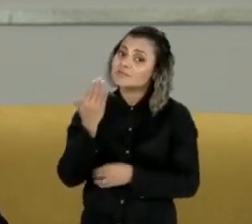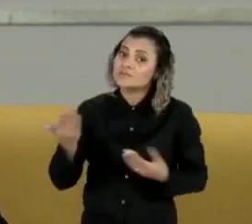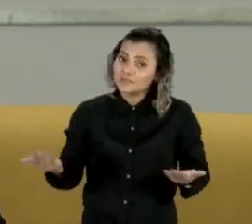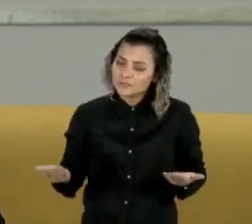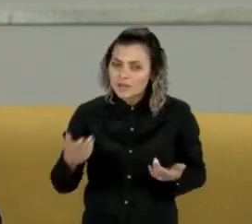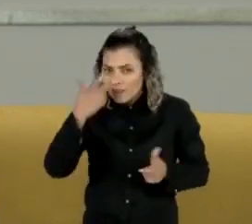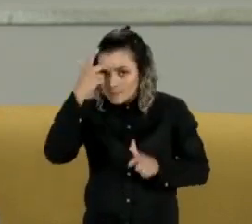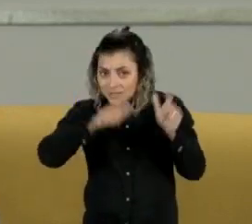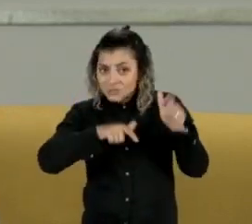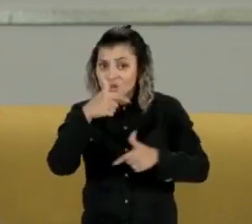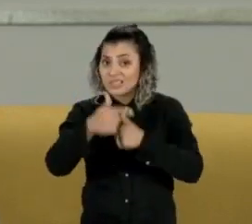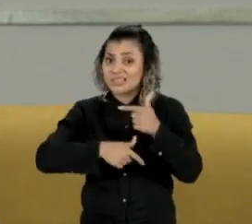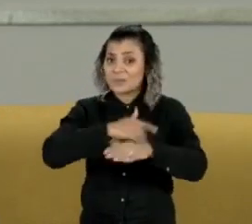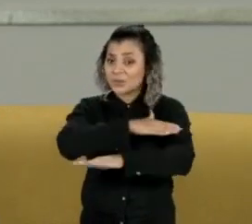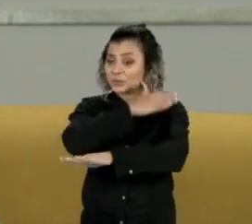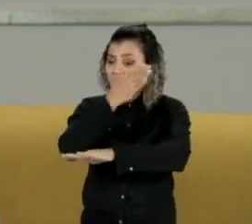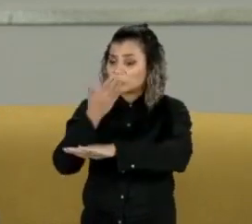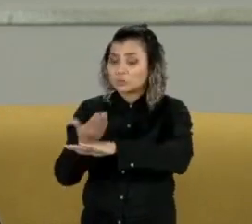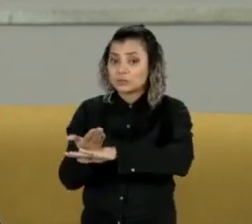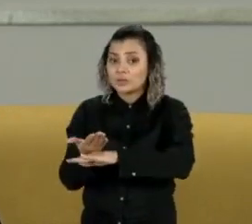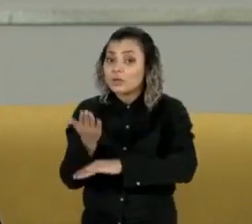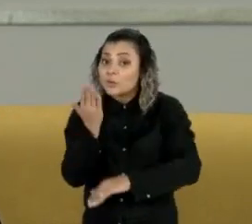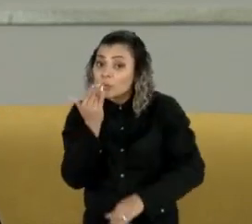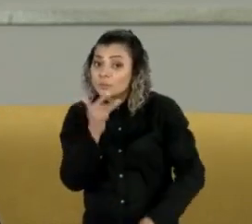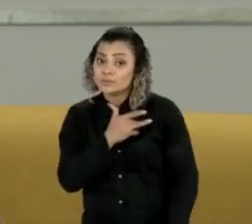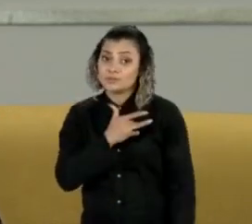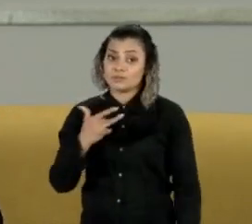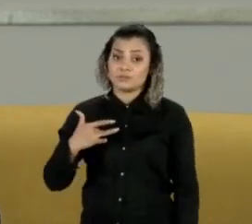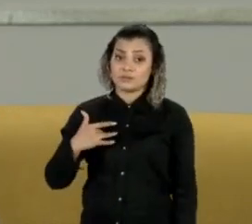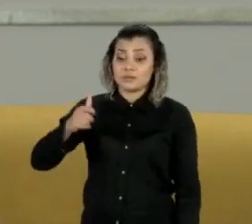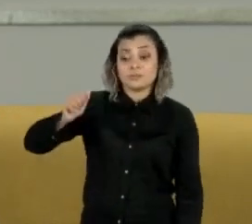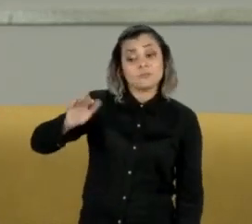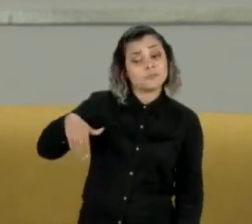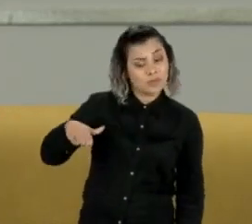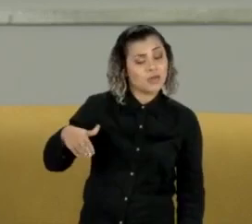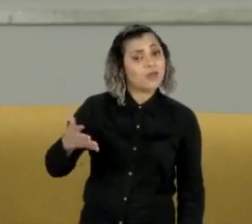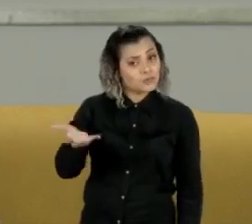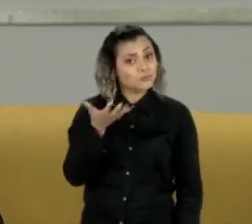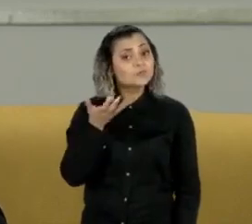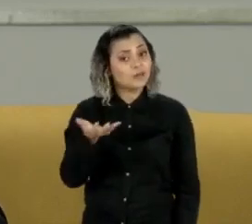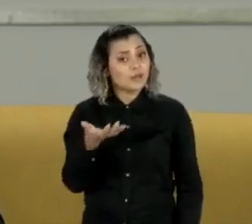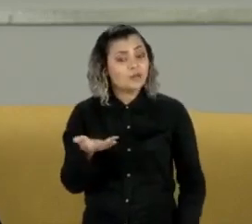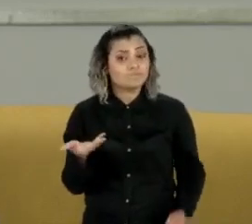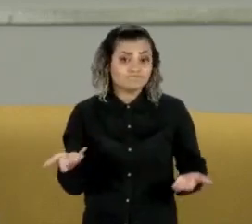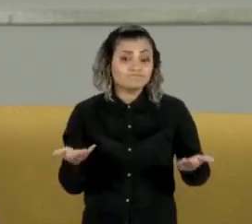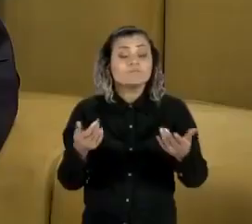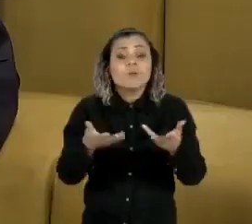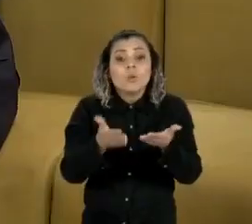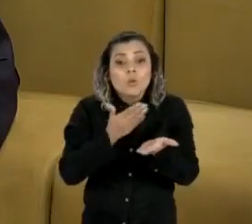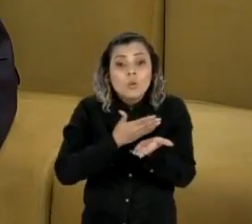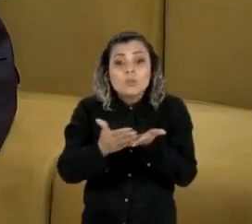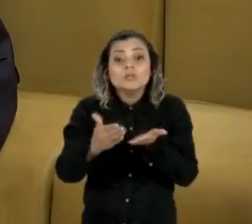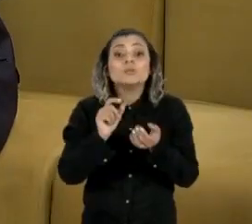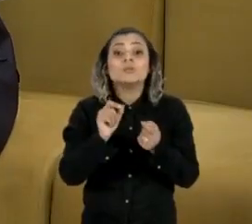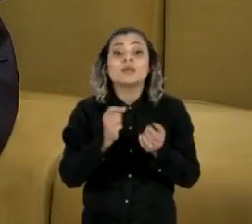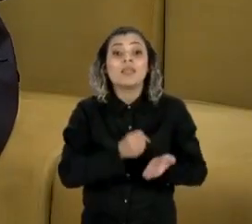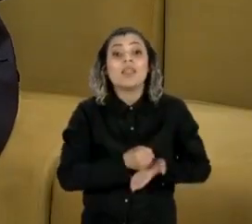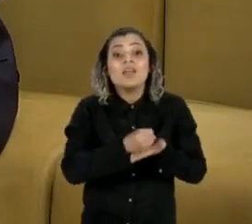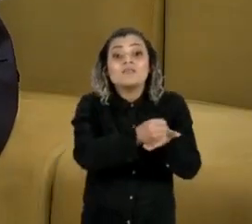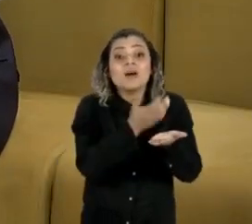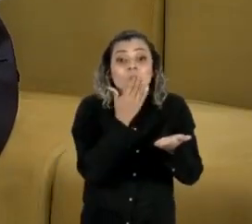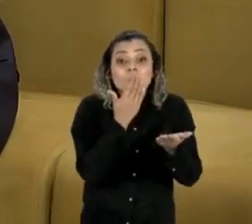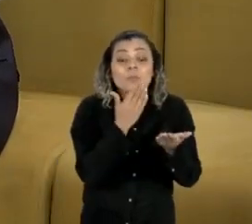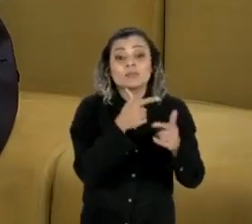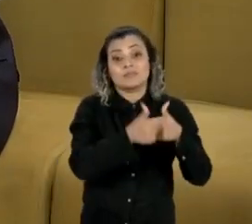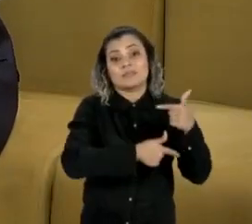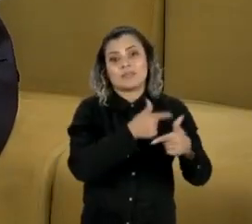pessoas que trabalham fora e buscam refeições saudáveis a preços acessíveis começaram a adotar as marmitas. Muita gente,